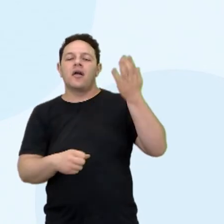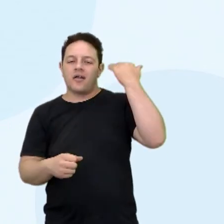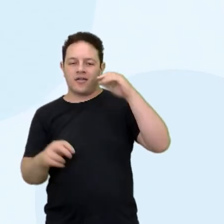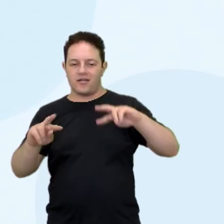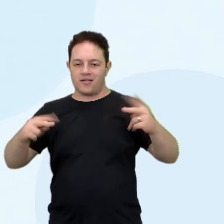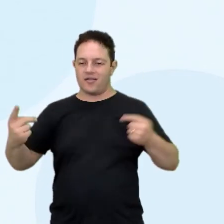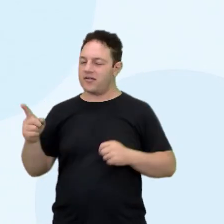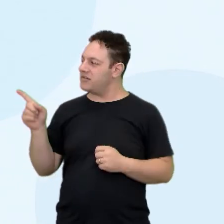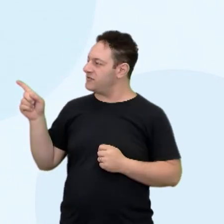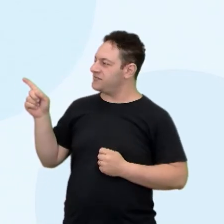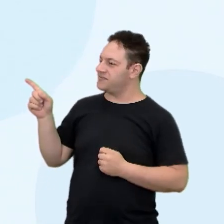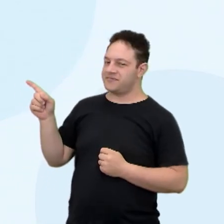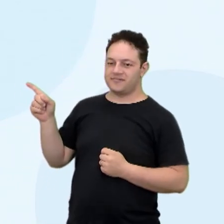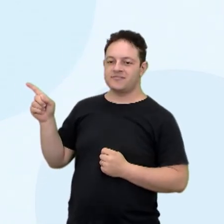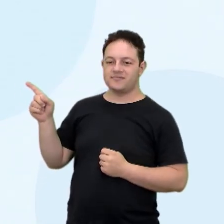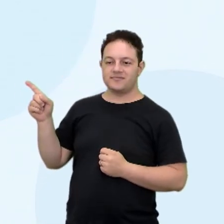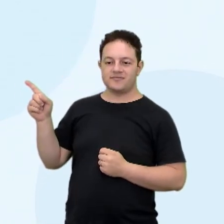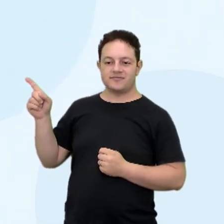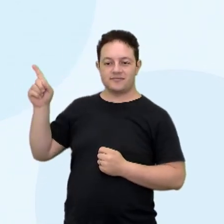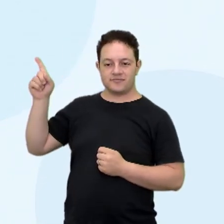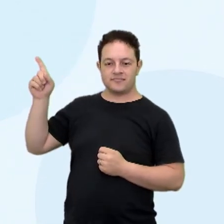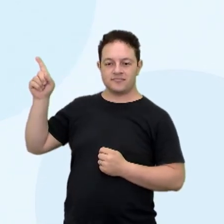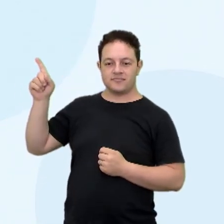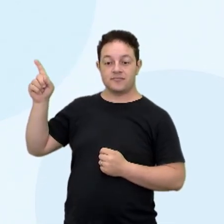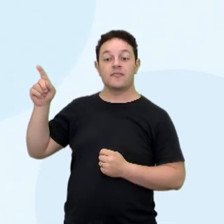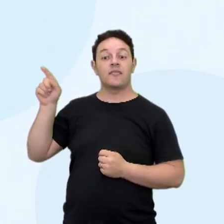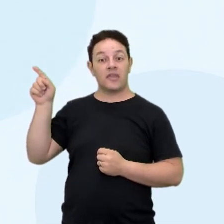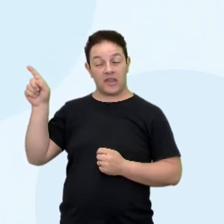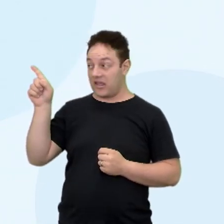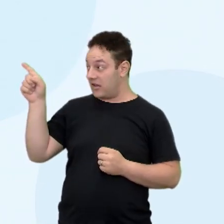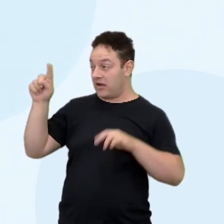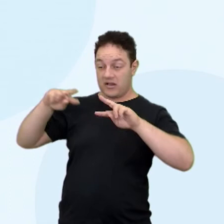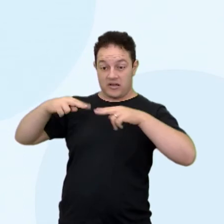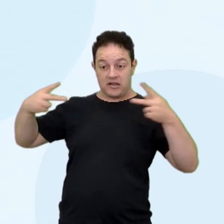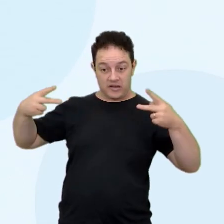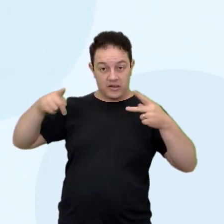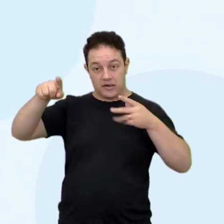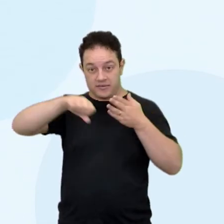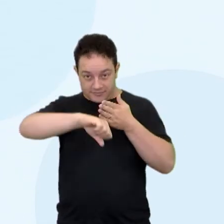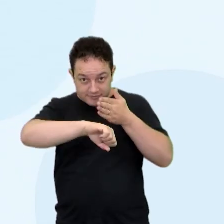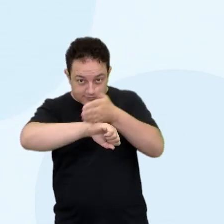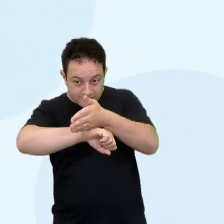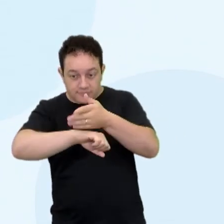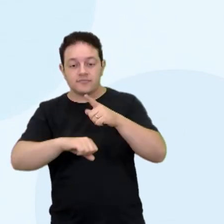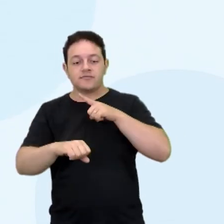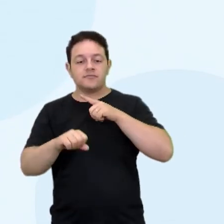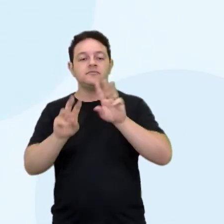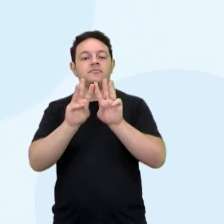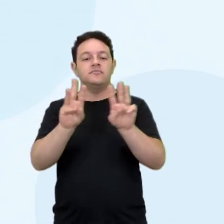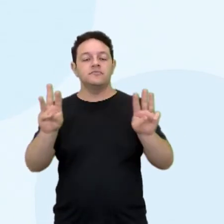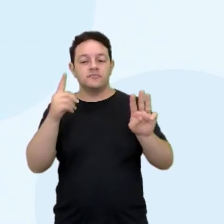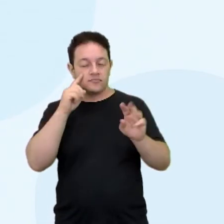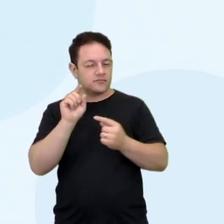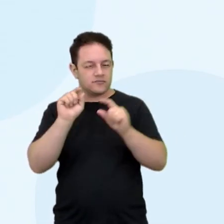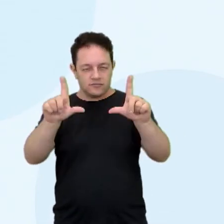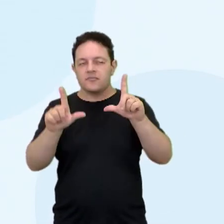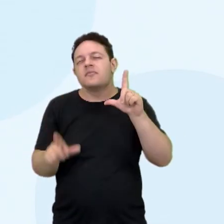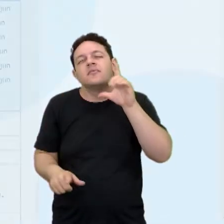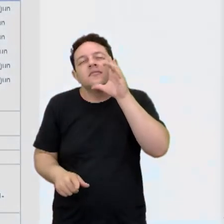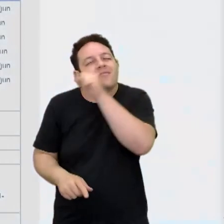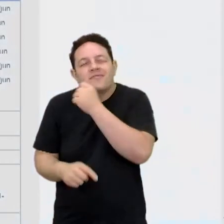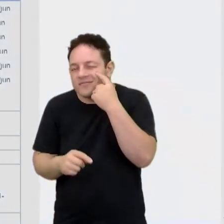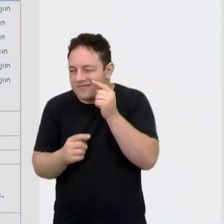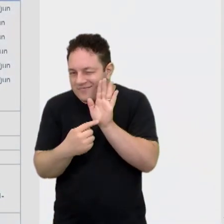que vocês estão vendo aí. Quando vocês acessarem esse link, vocês vão entrar nesse site aqui que eu vou mostrar